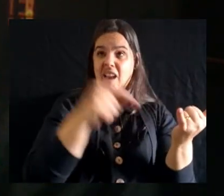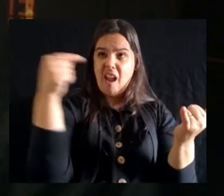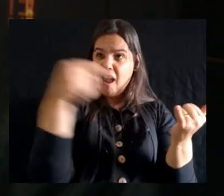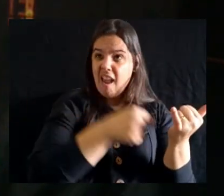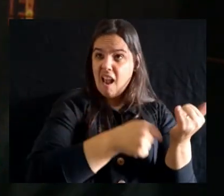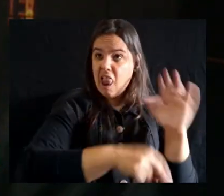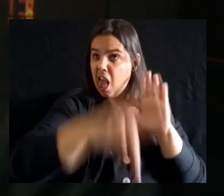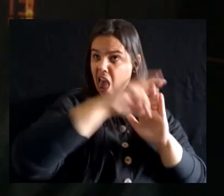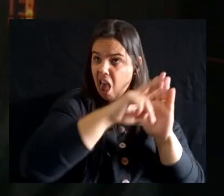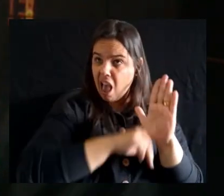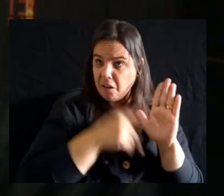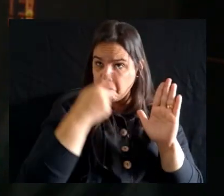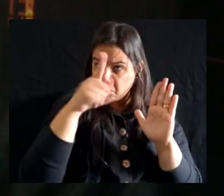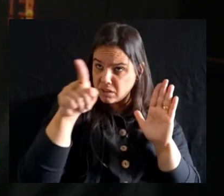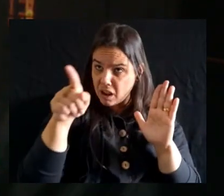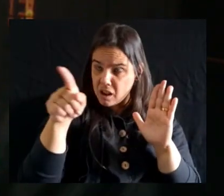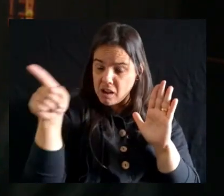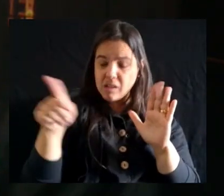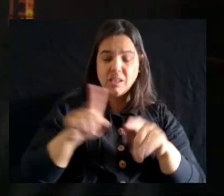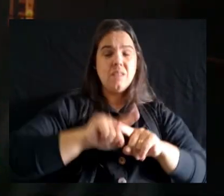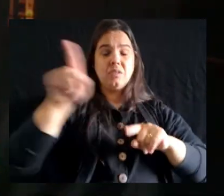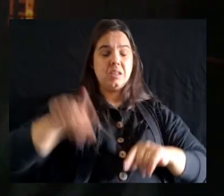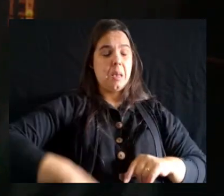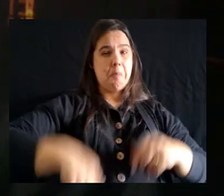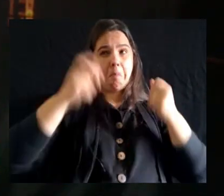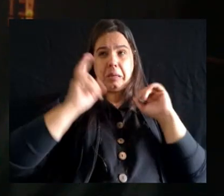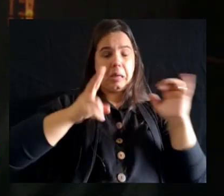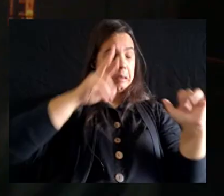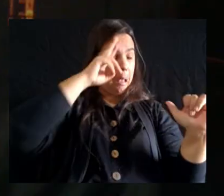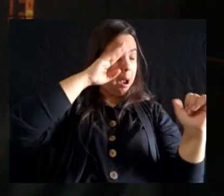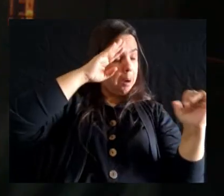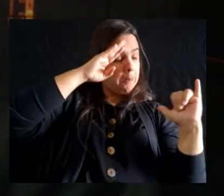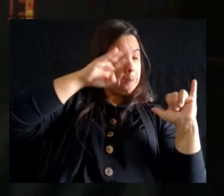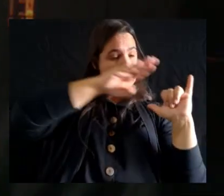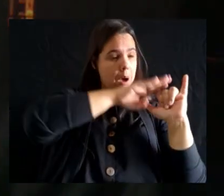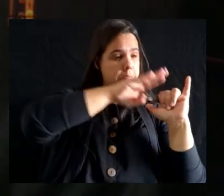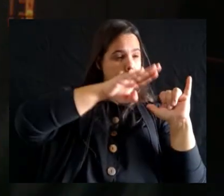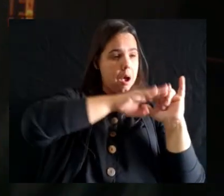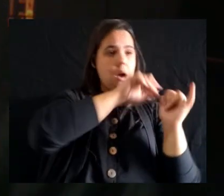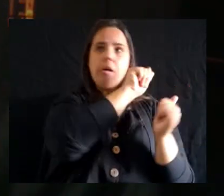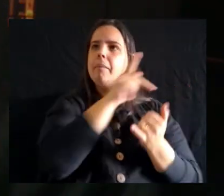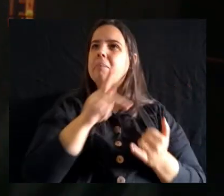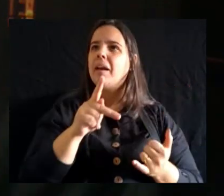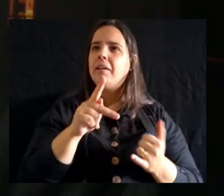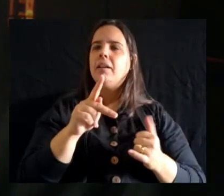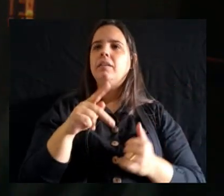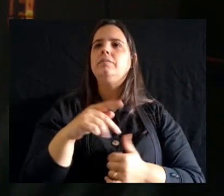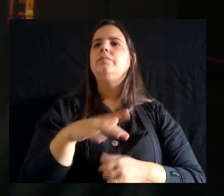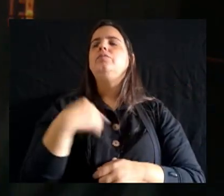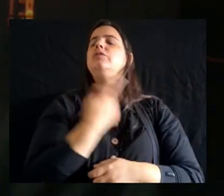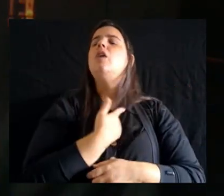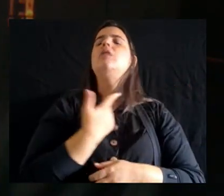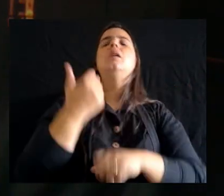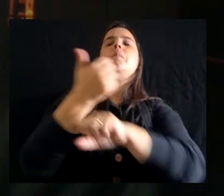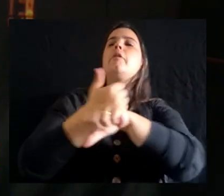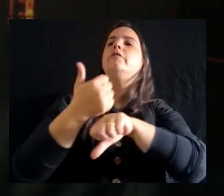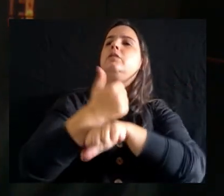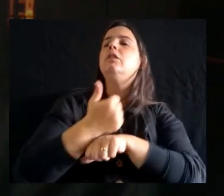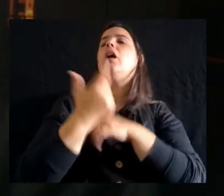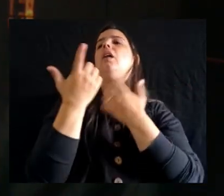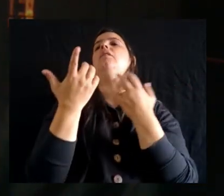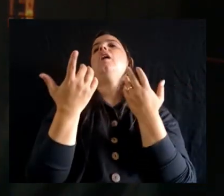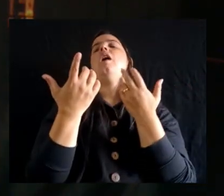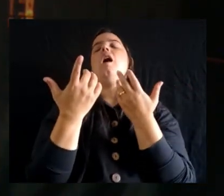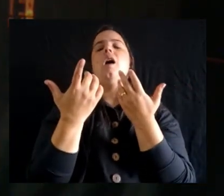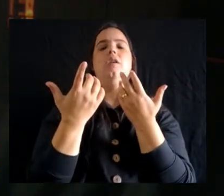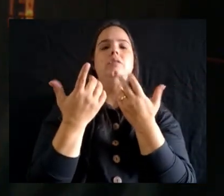você e que você precisa seguir essas regras? Para nos orientar, nós temos profissionais, nós temos seres humanos, né? Então,